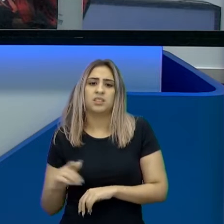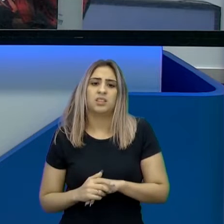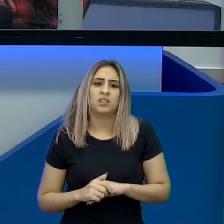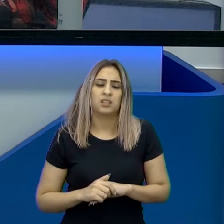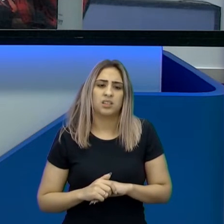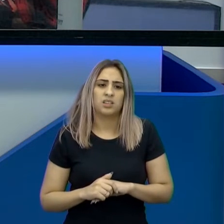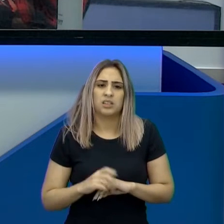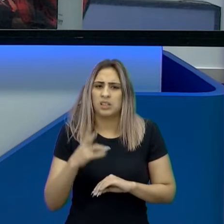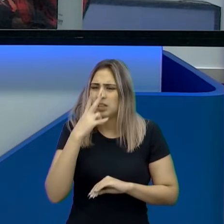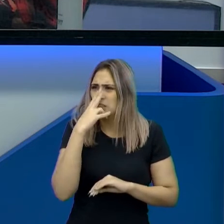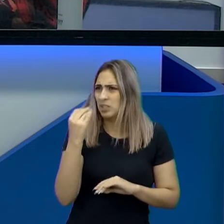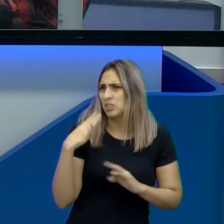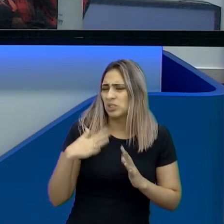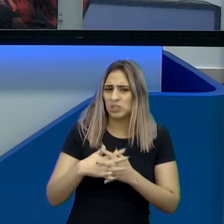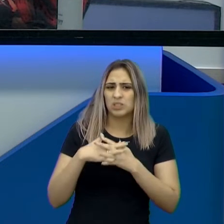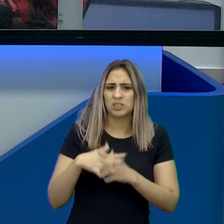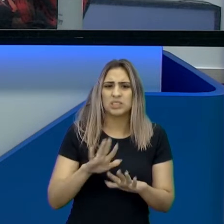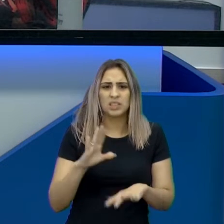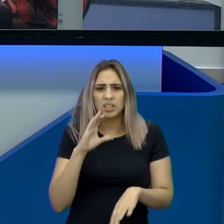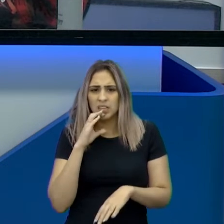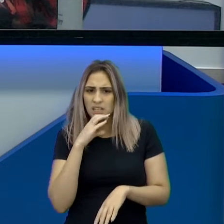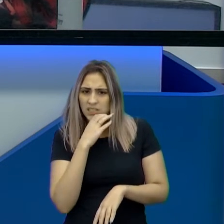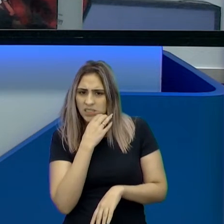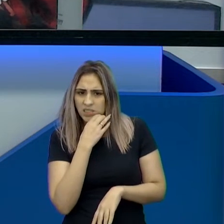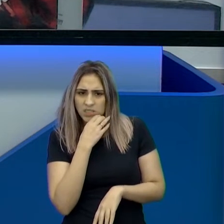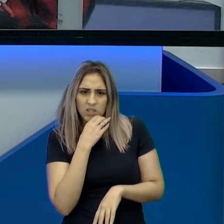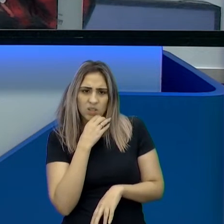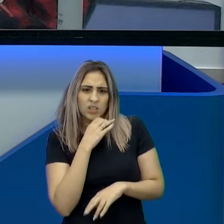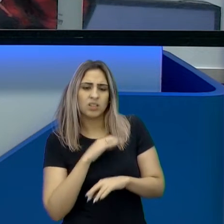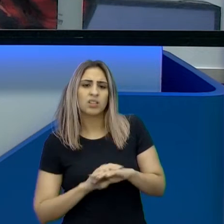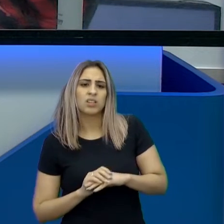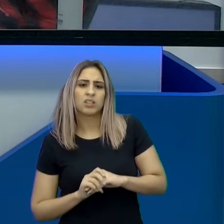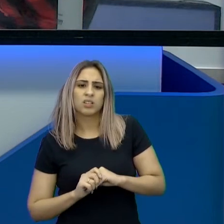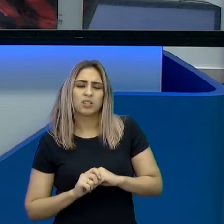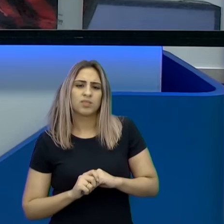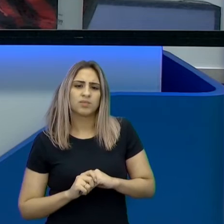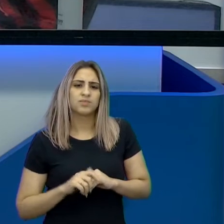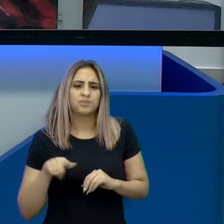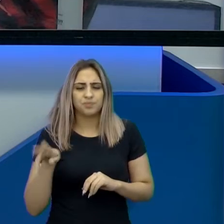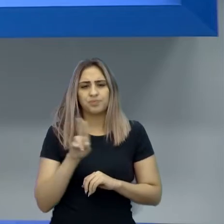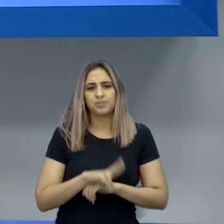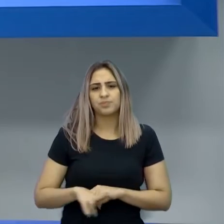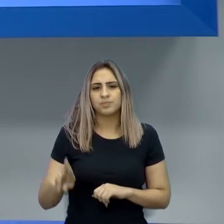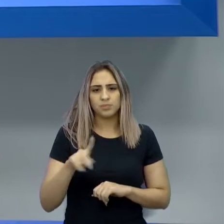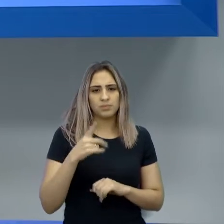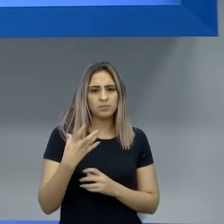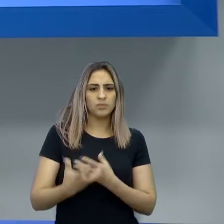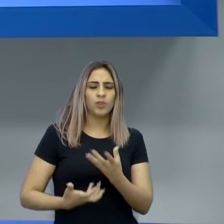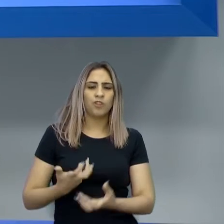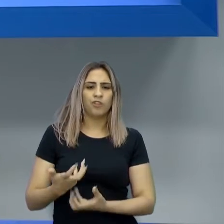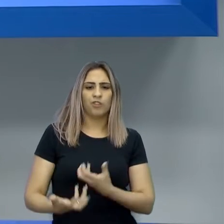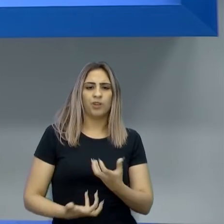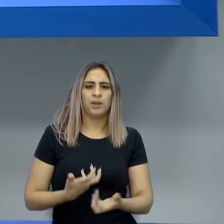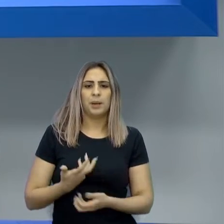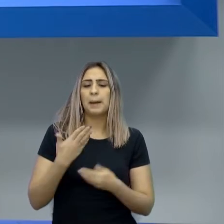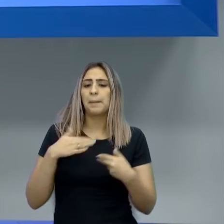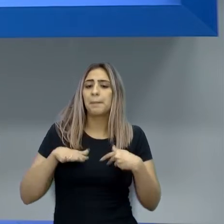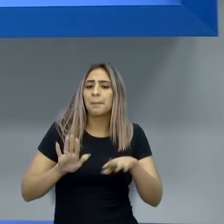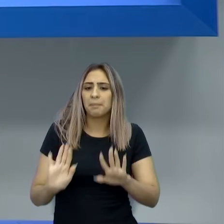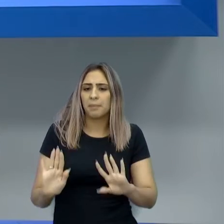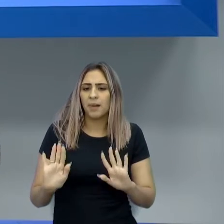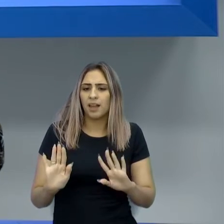assim, sem aquecedor, essas coisas. Só Isso, pela... Eles utilizam uma fogueirinha ali dentro. Uma fogueirinha que...